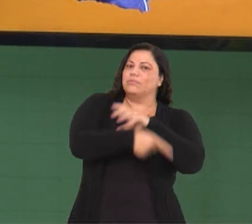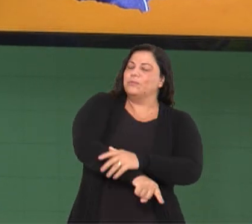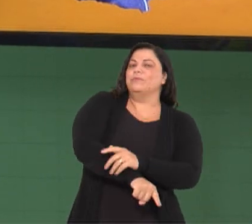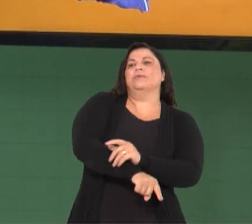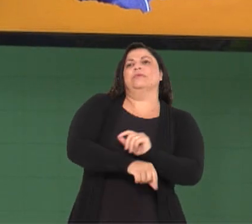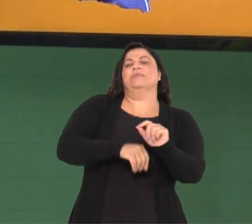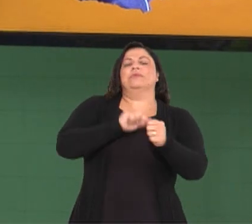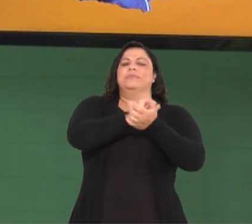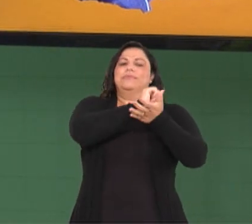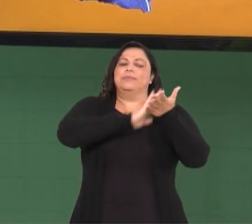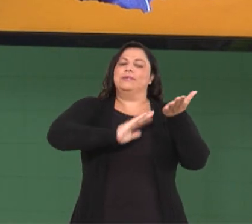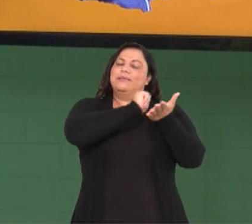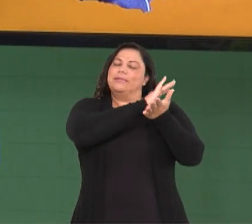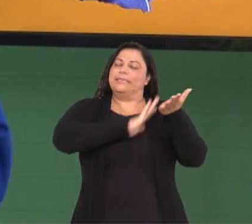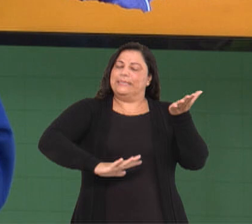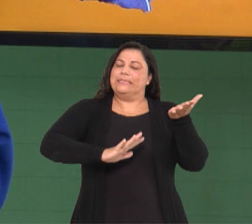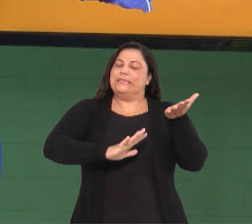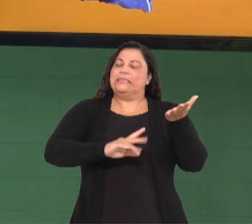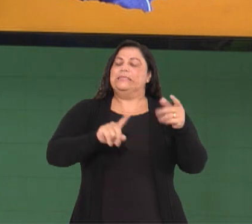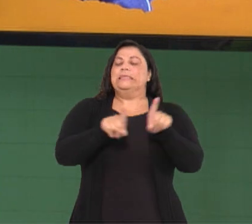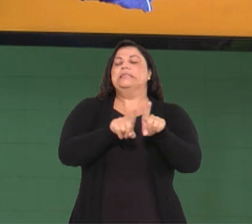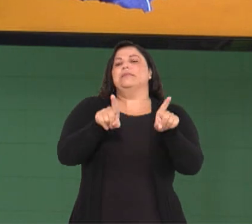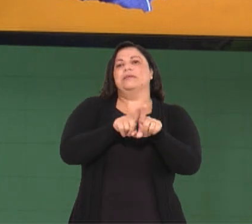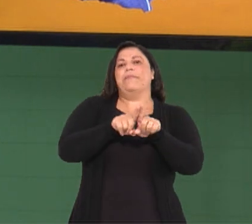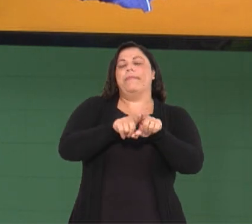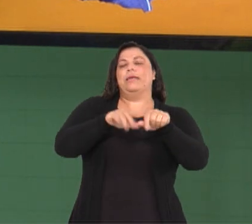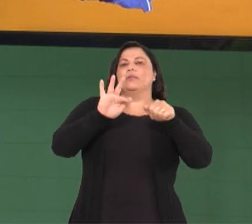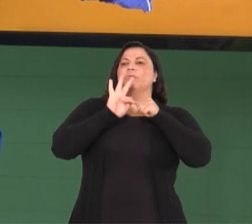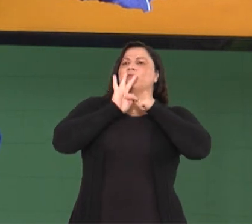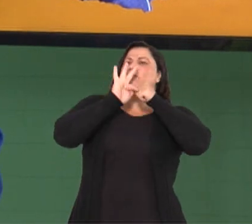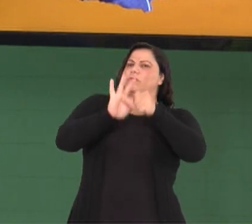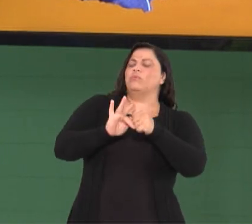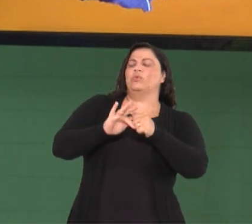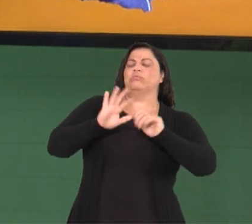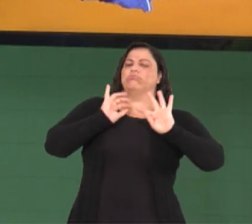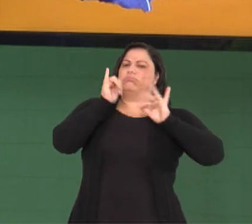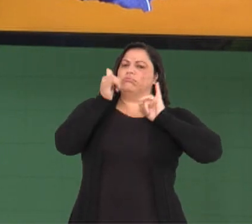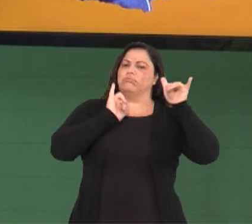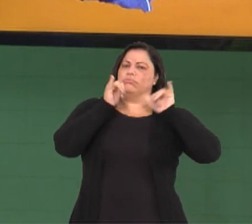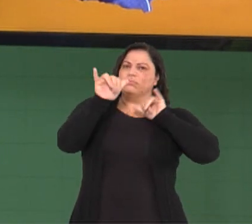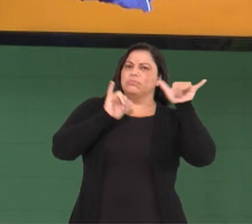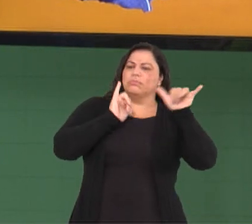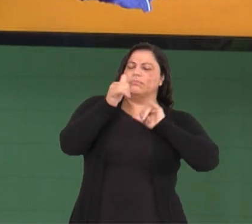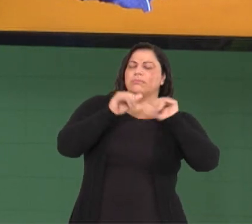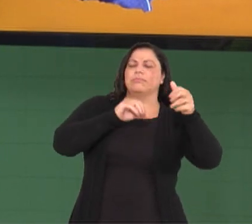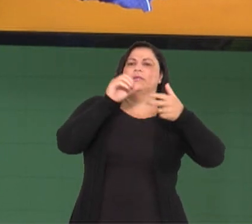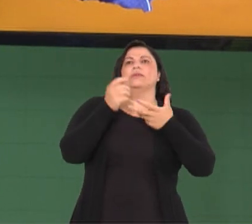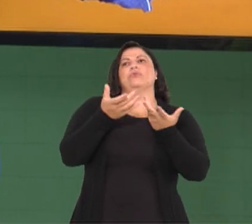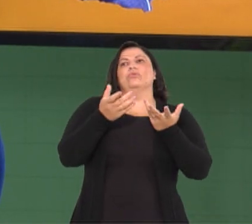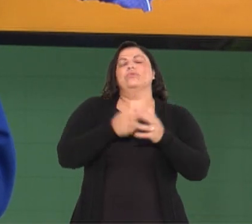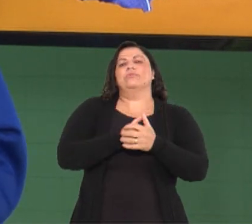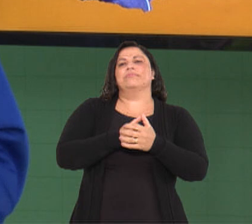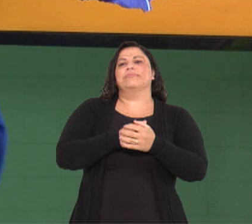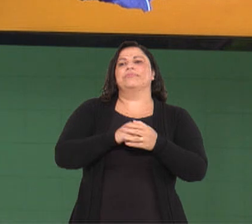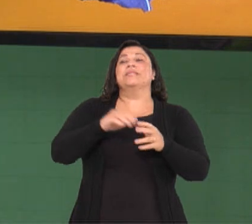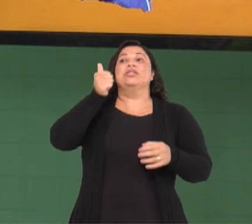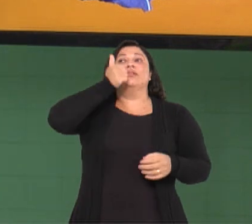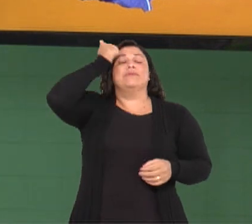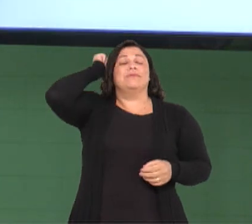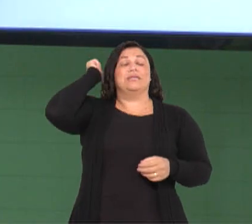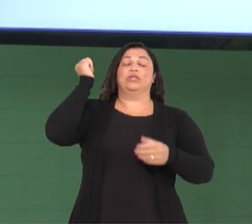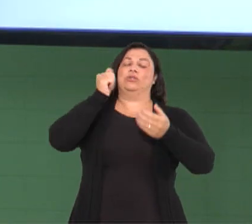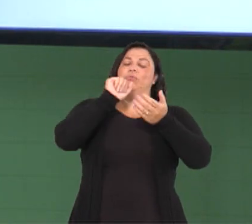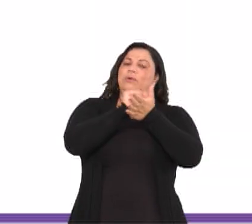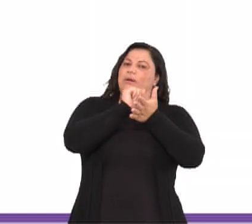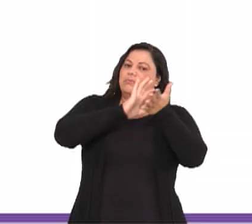alguns exercícios sobre força elétrica nos exercícios de vestibular que a gente tem aí pela frente. Então veja